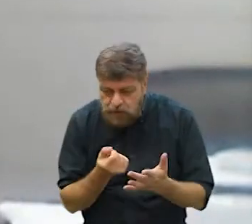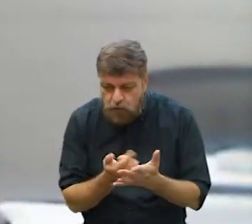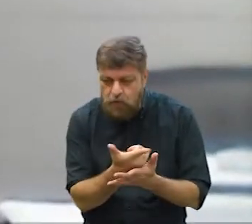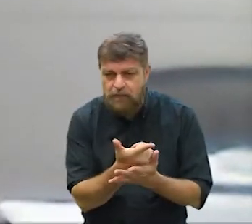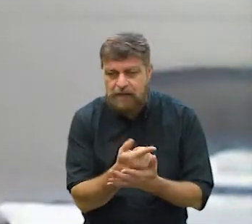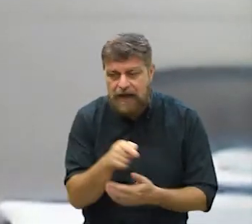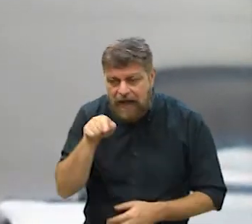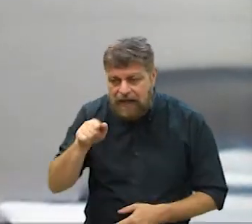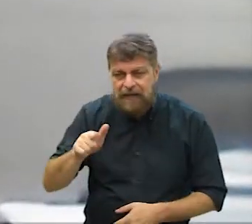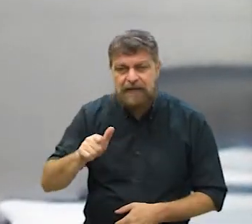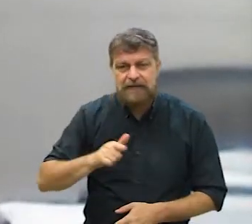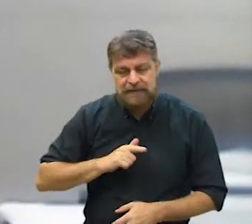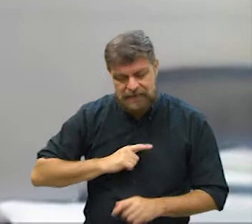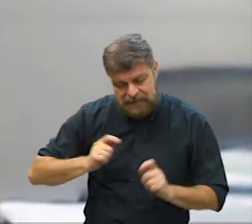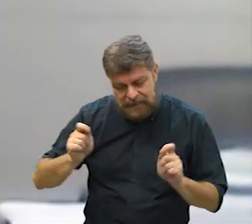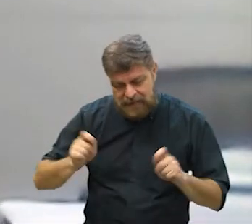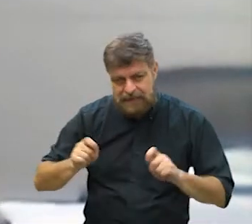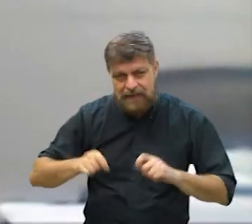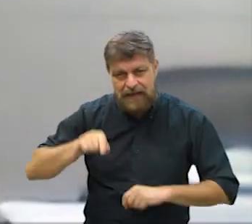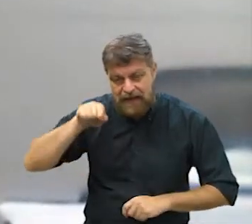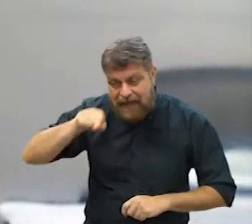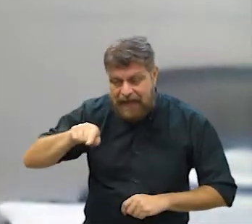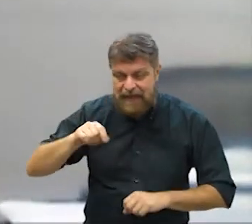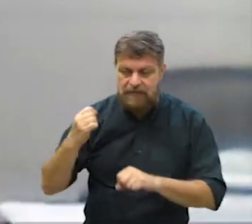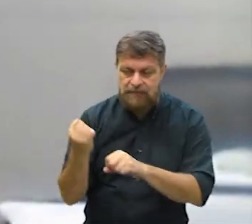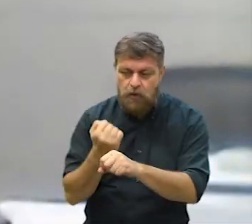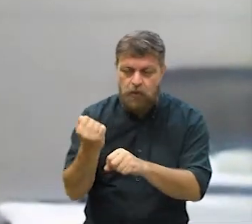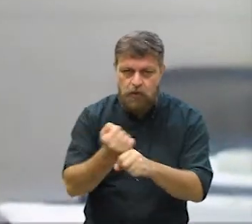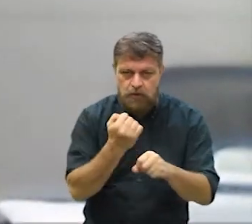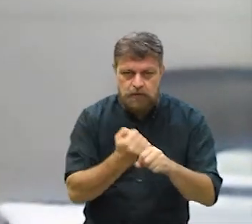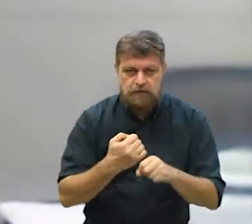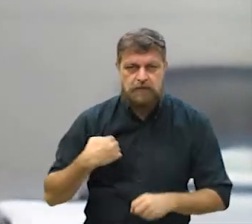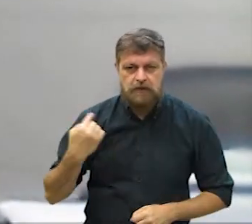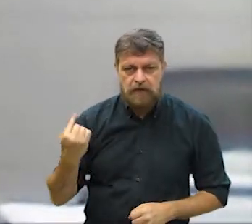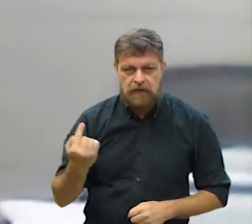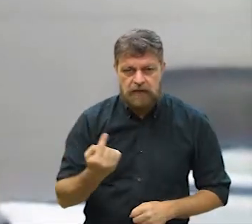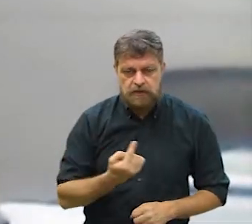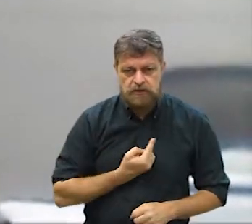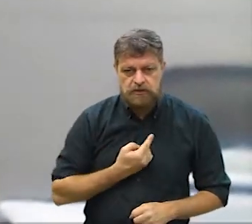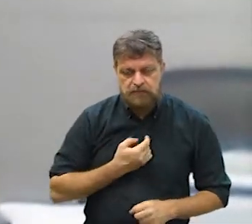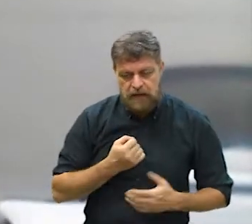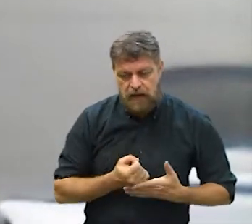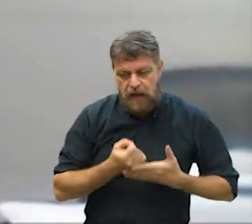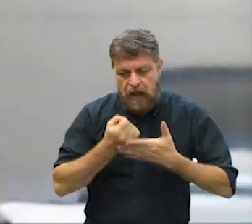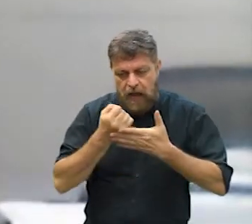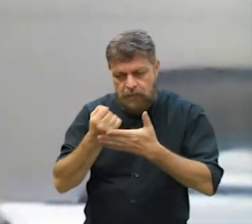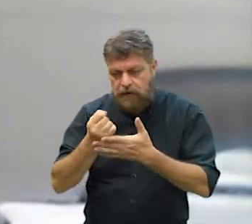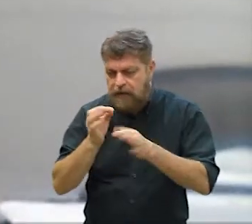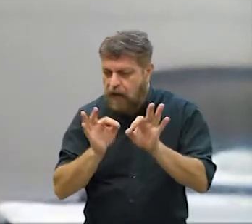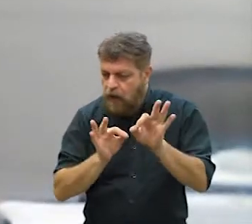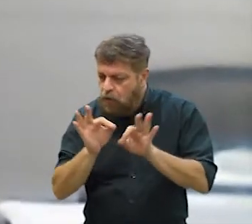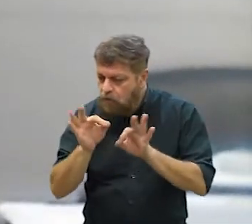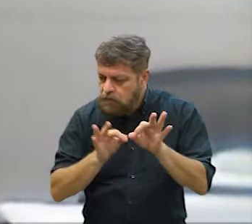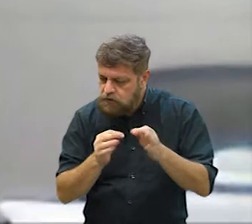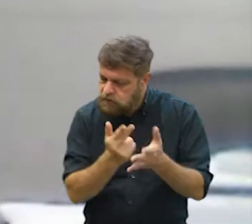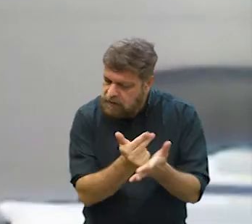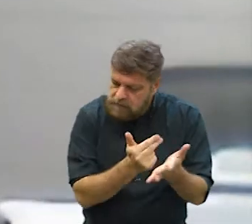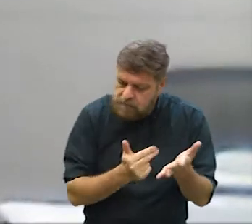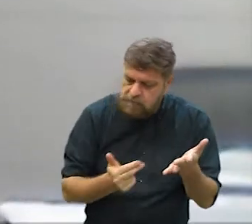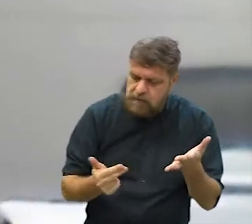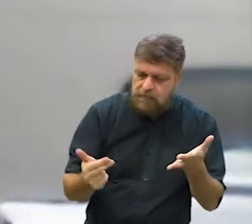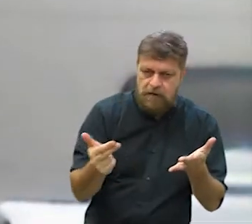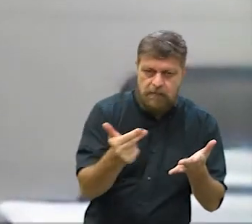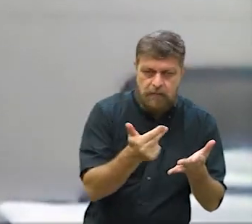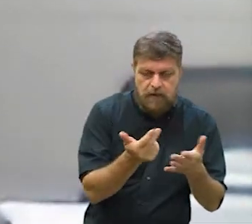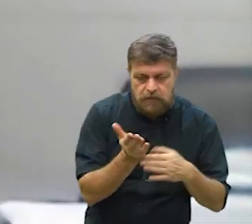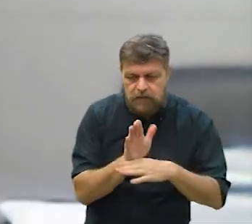acessível, né? Elas terão acesso, eles mesmos vão construir, nós vamos fornecer o projeto,